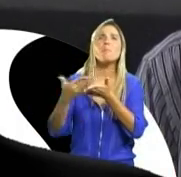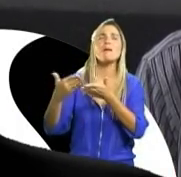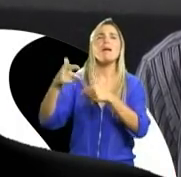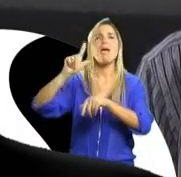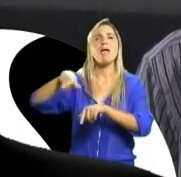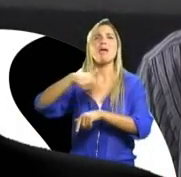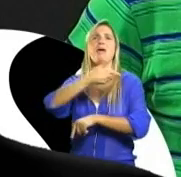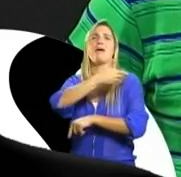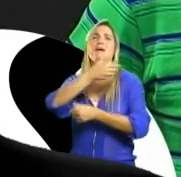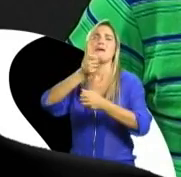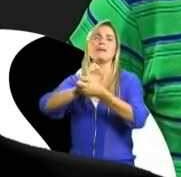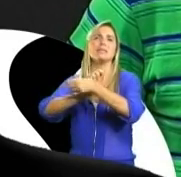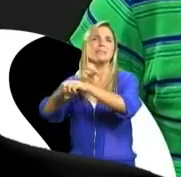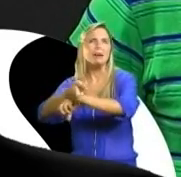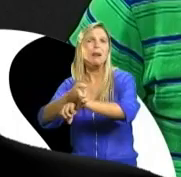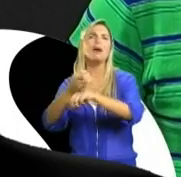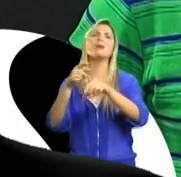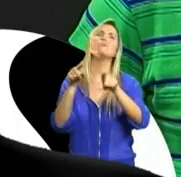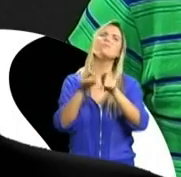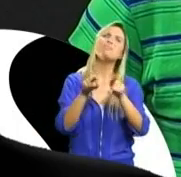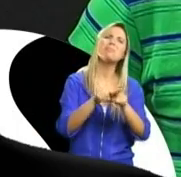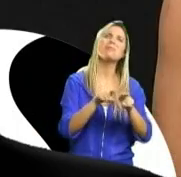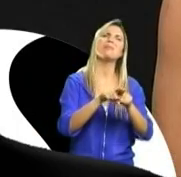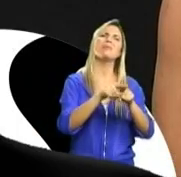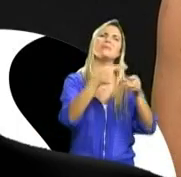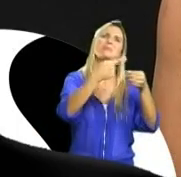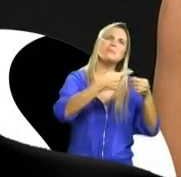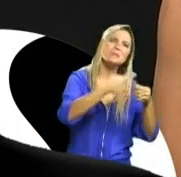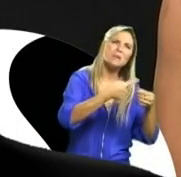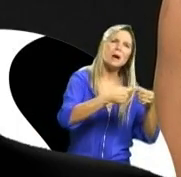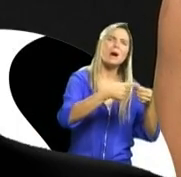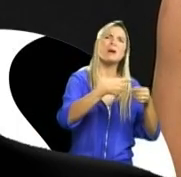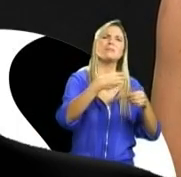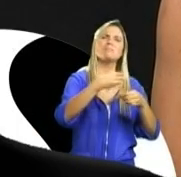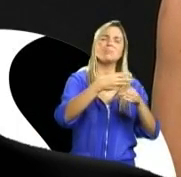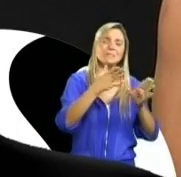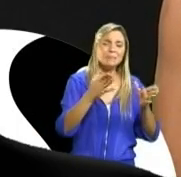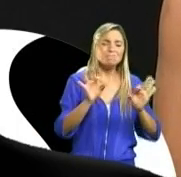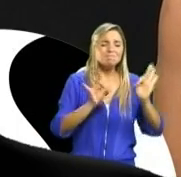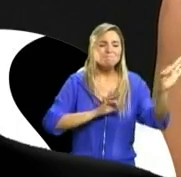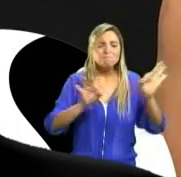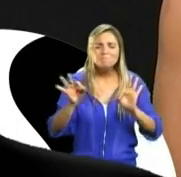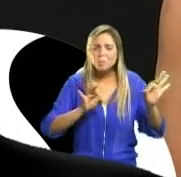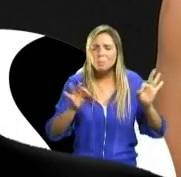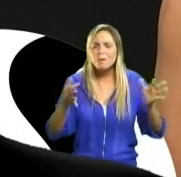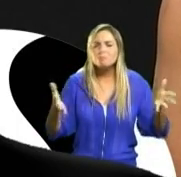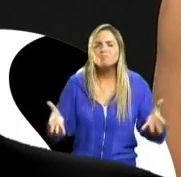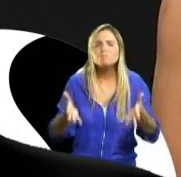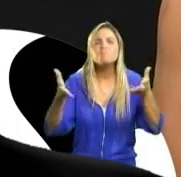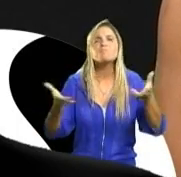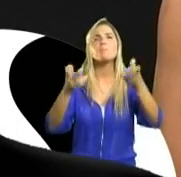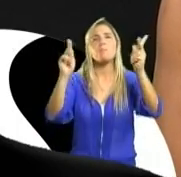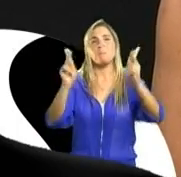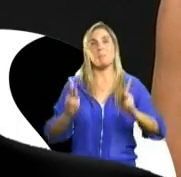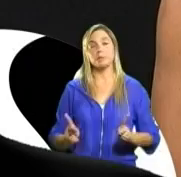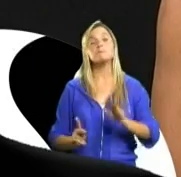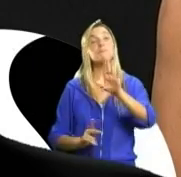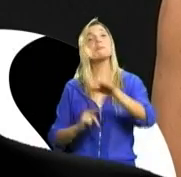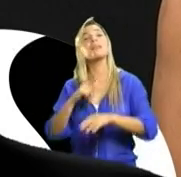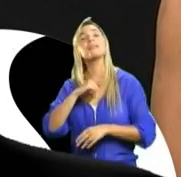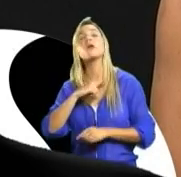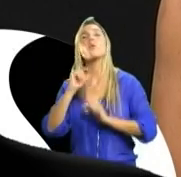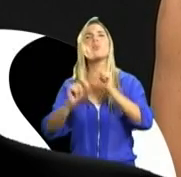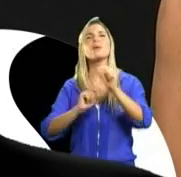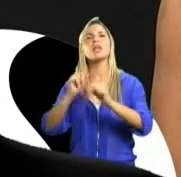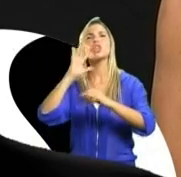que as questões da violência, ela é incorporada numa denominação que são as